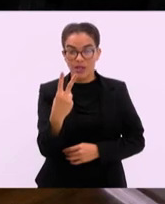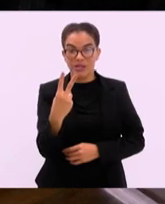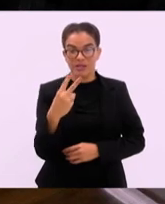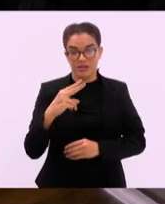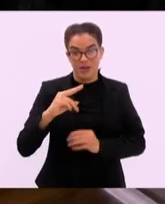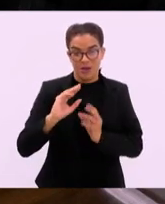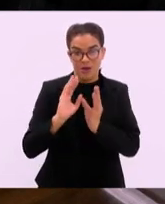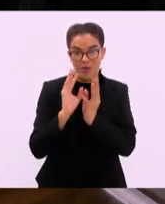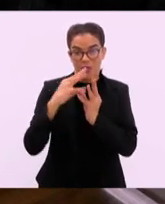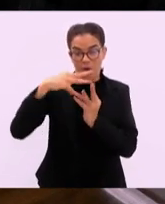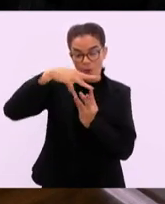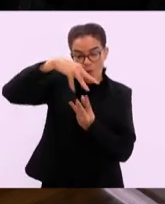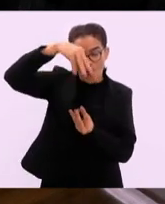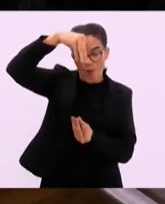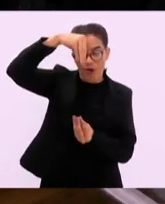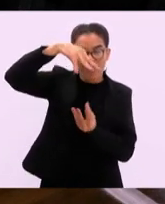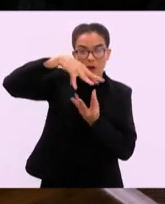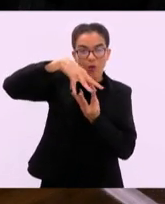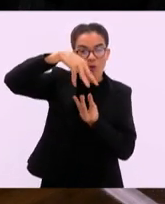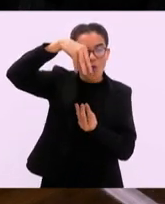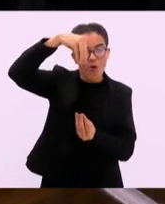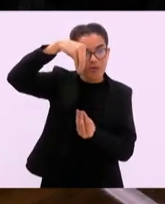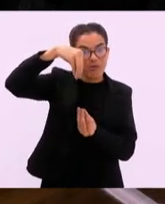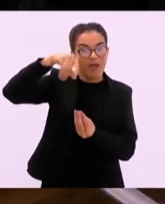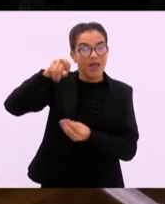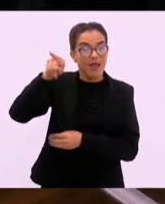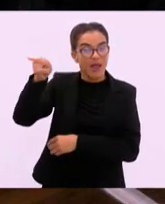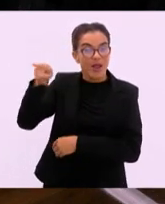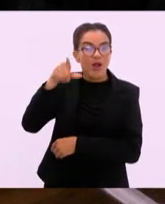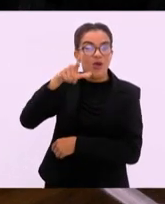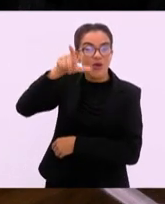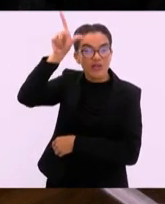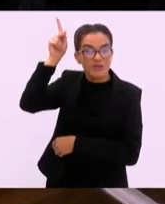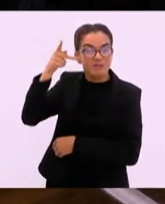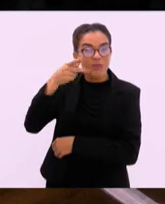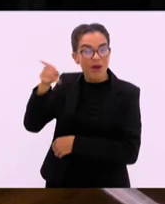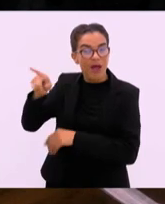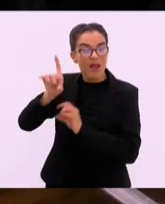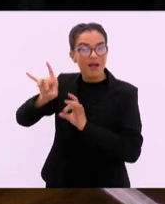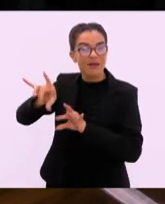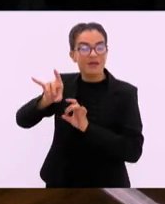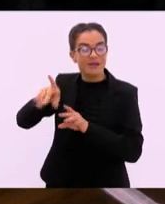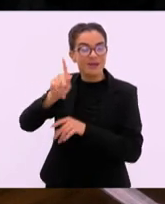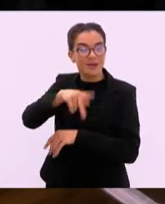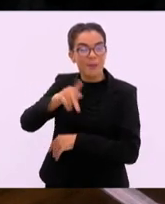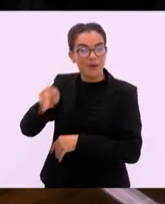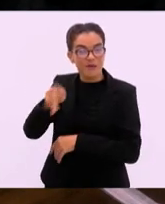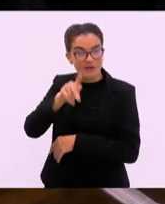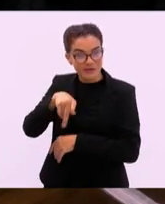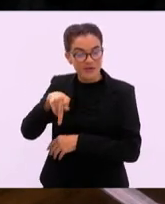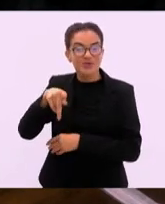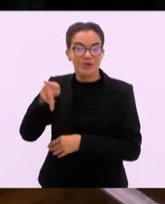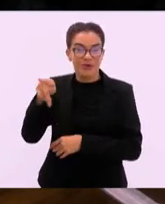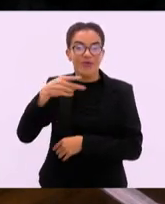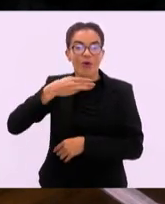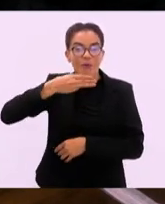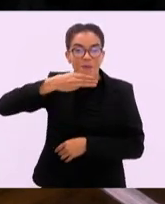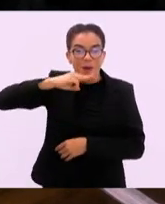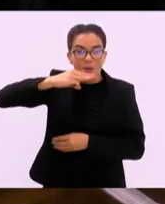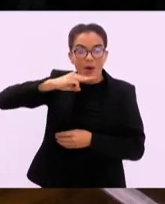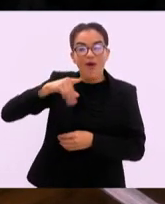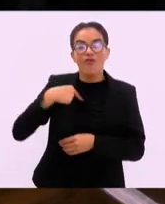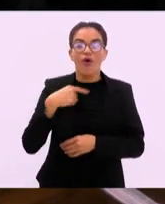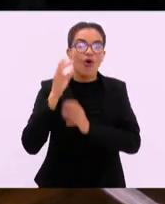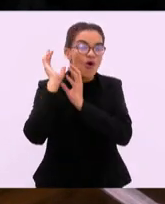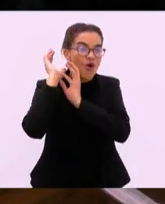que são colocadas em quadra simultaneamente. O Luiz Paulo era técnico de um time de mambol. Eu vou criar, então, o